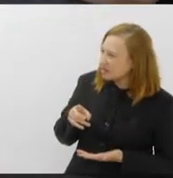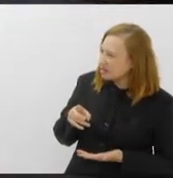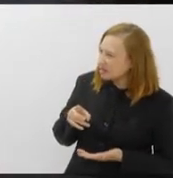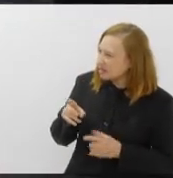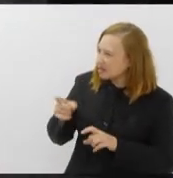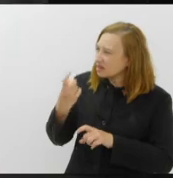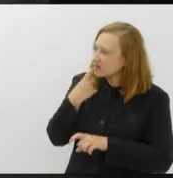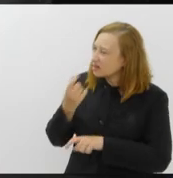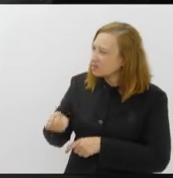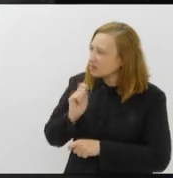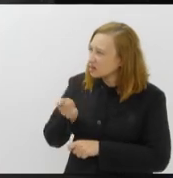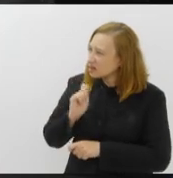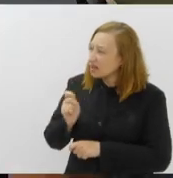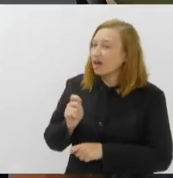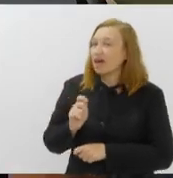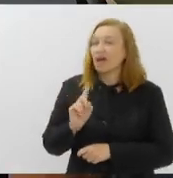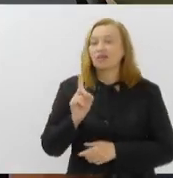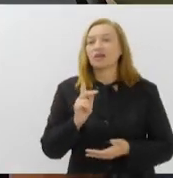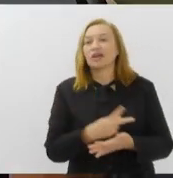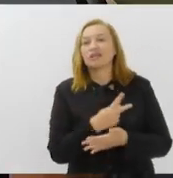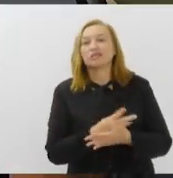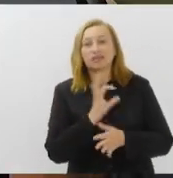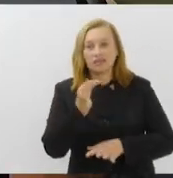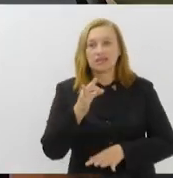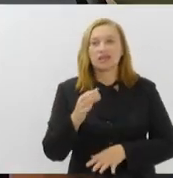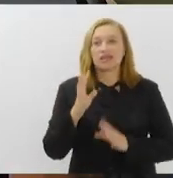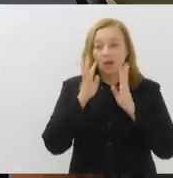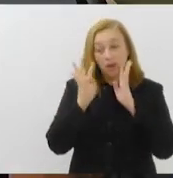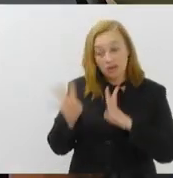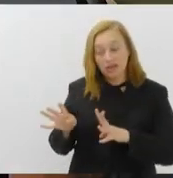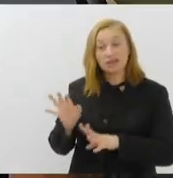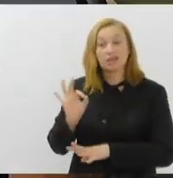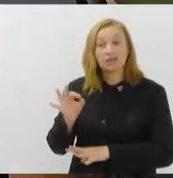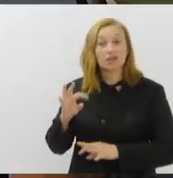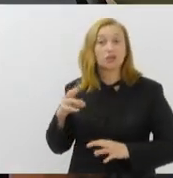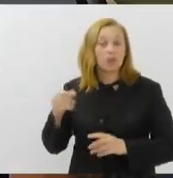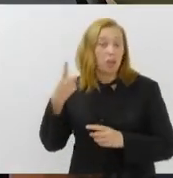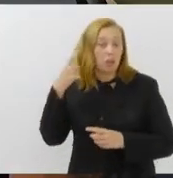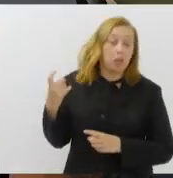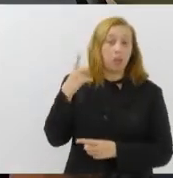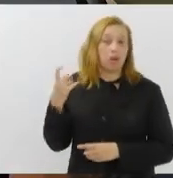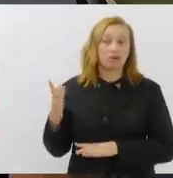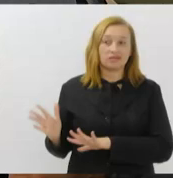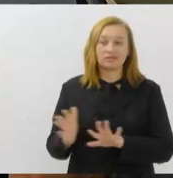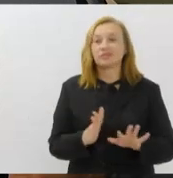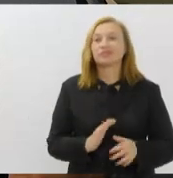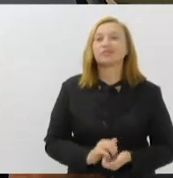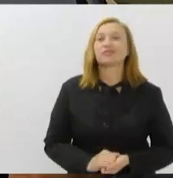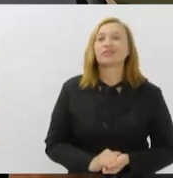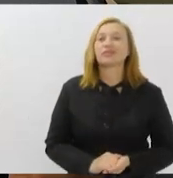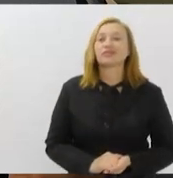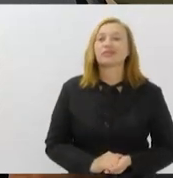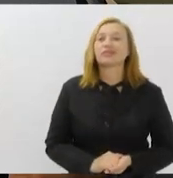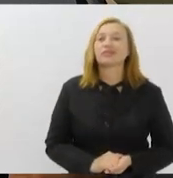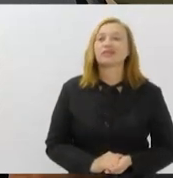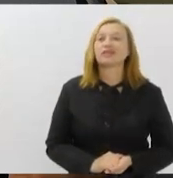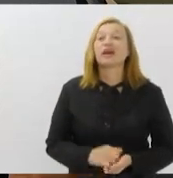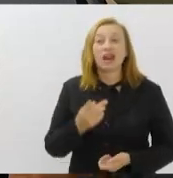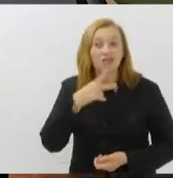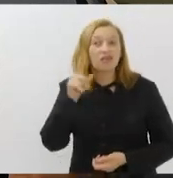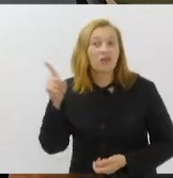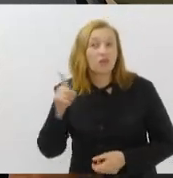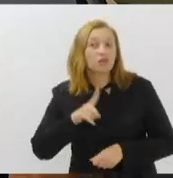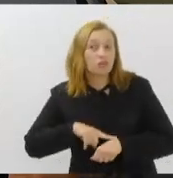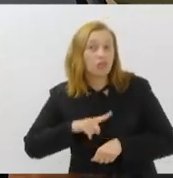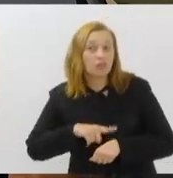É Salete? Eu não errei, não. Então, eu estava atenta, né, consegui ficar atenta com aquele barulho. Né, falou, da, né, ela falou, é um momento ali